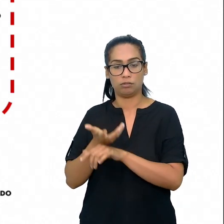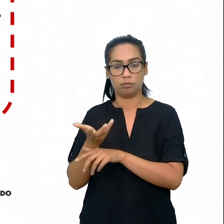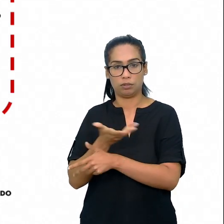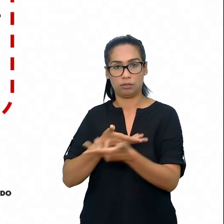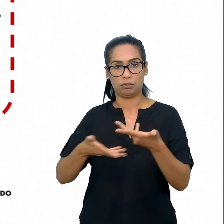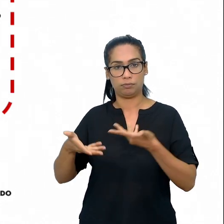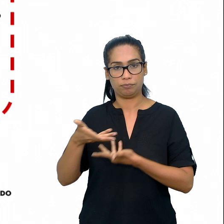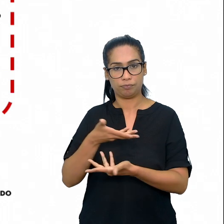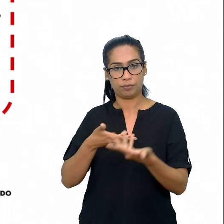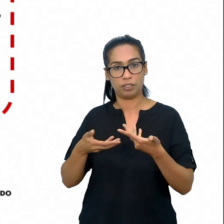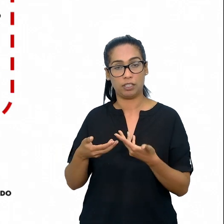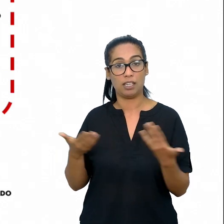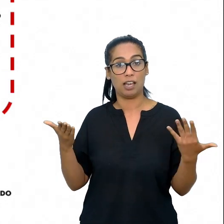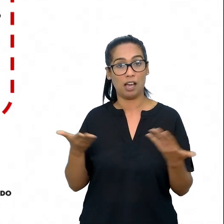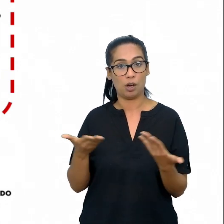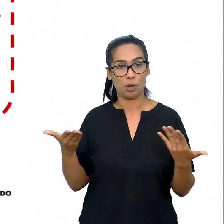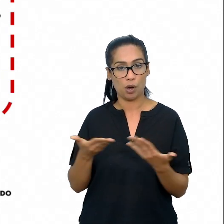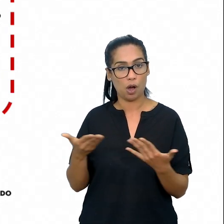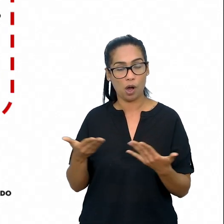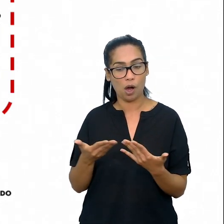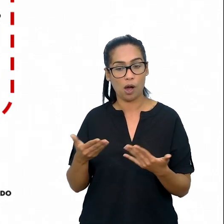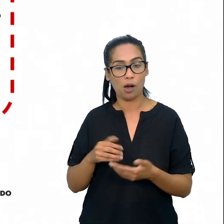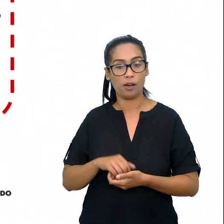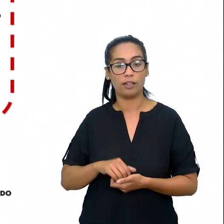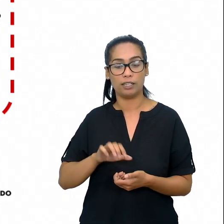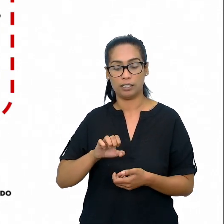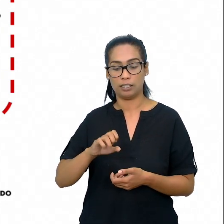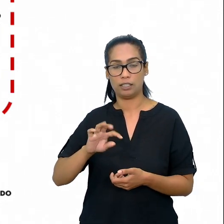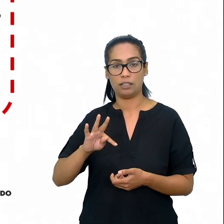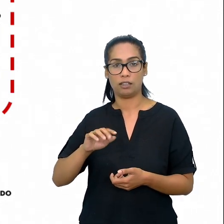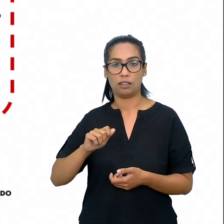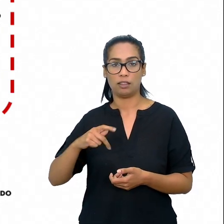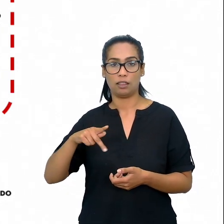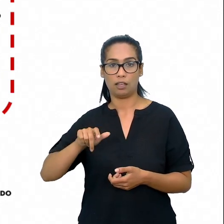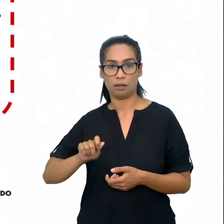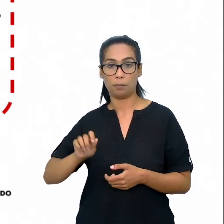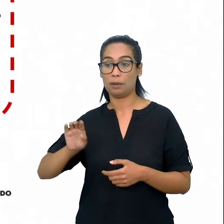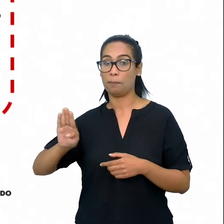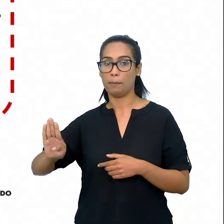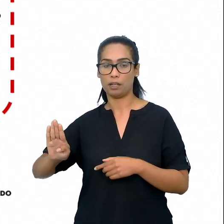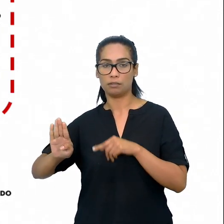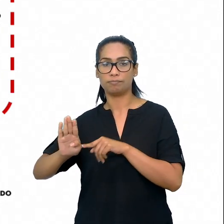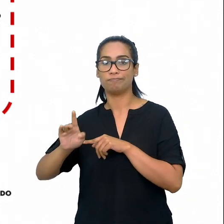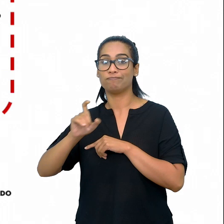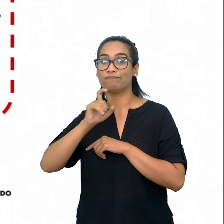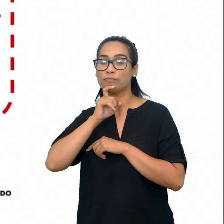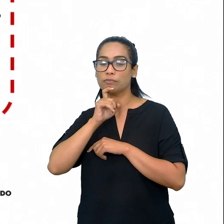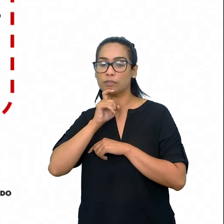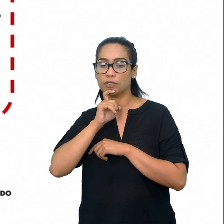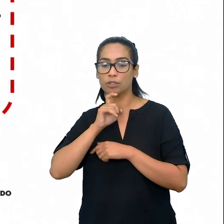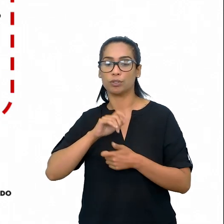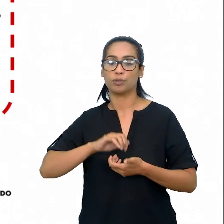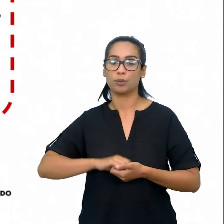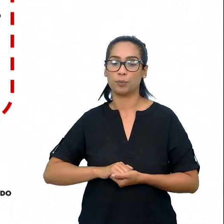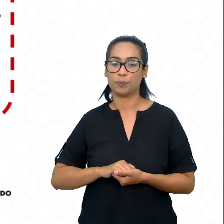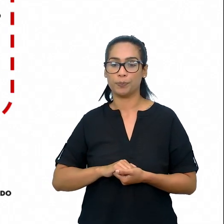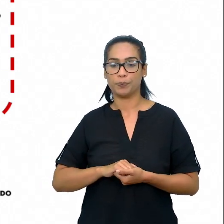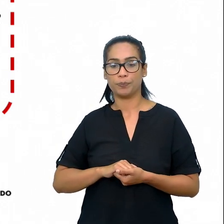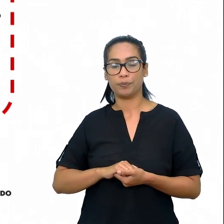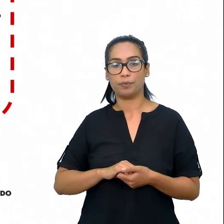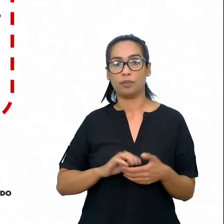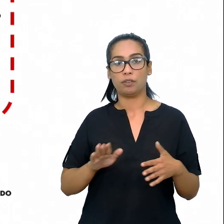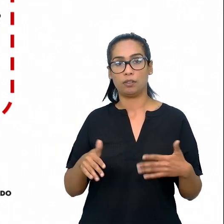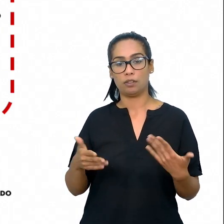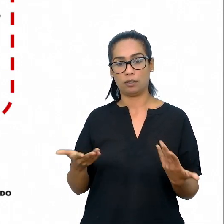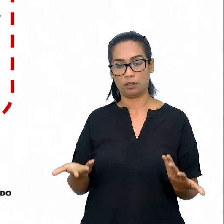B é a que a gente trata mais especificamente da parte dos conteúdos de cada componente curricular. Então, é aí que a gente